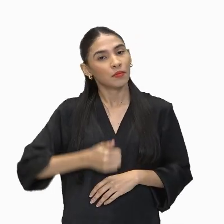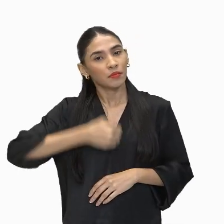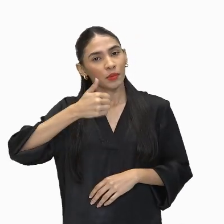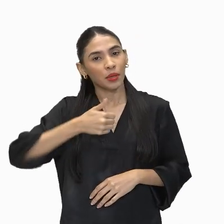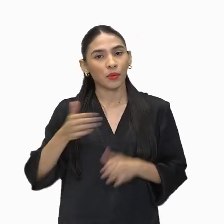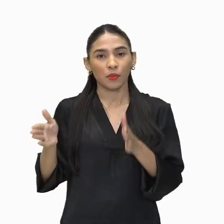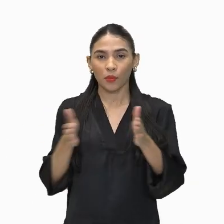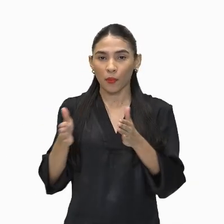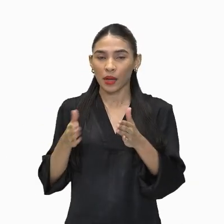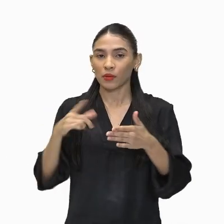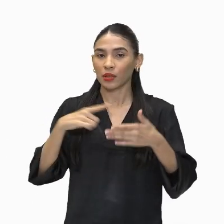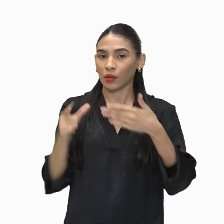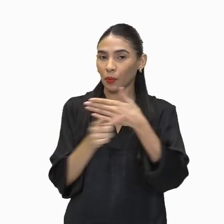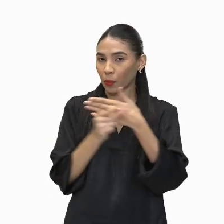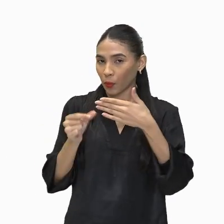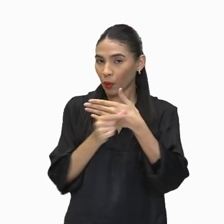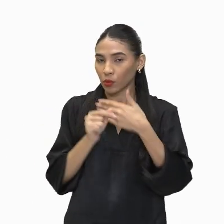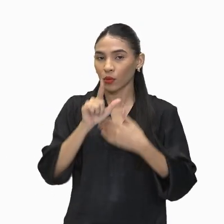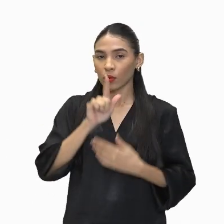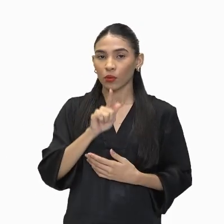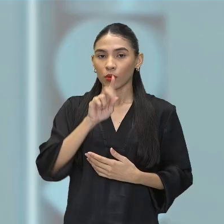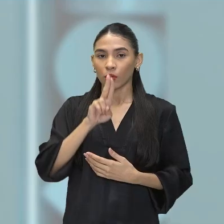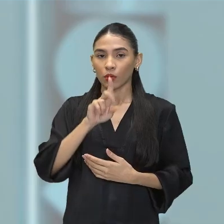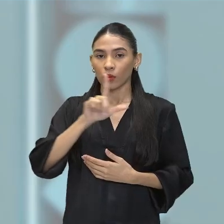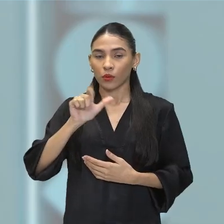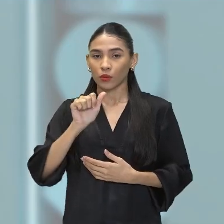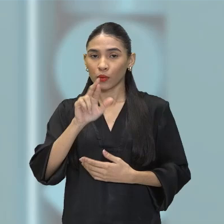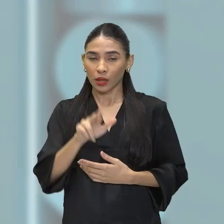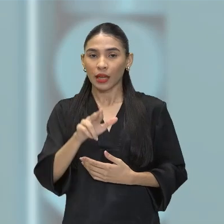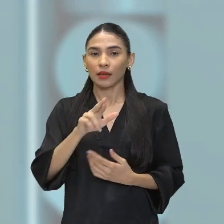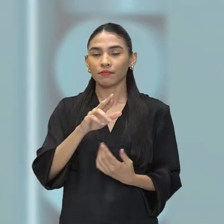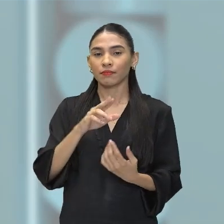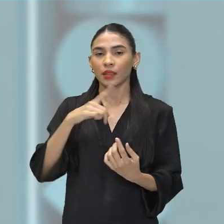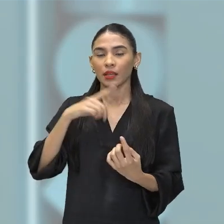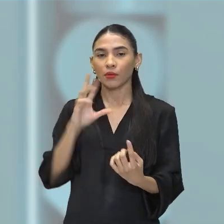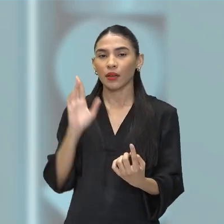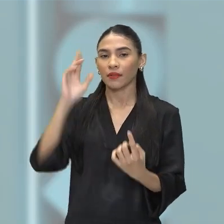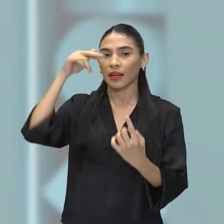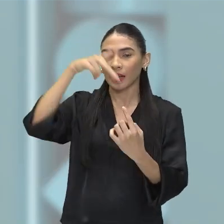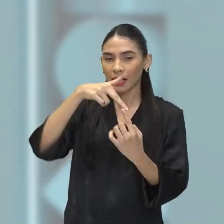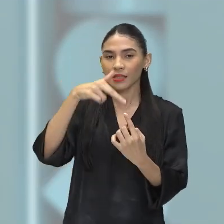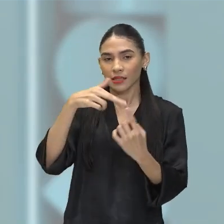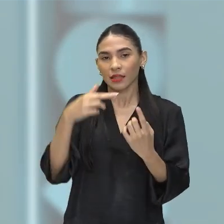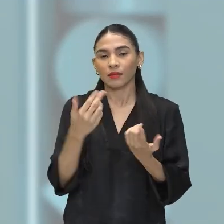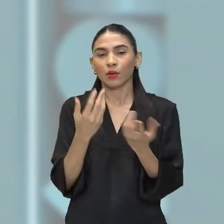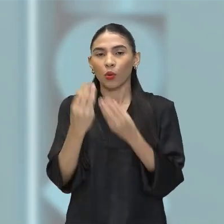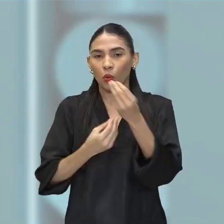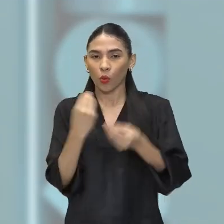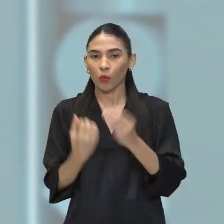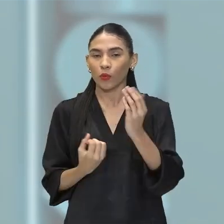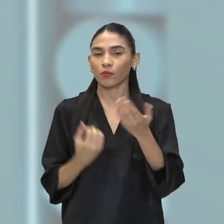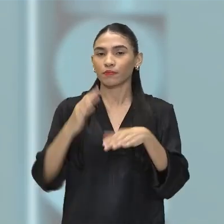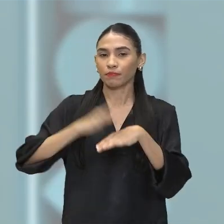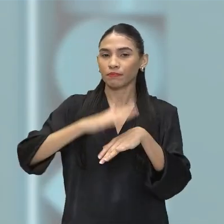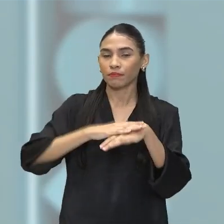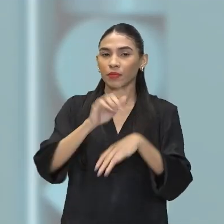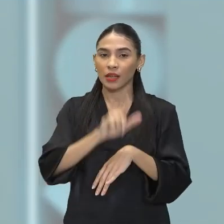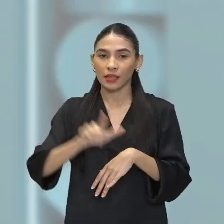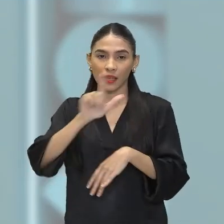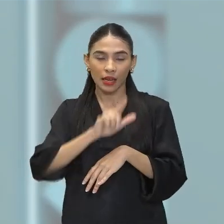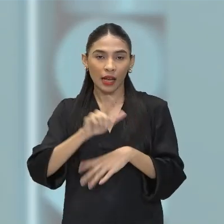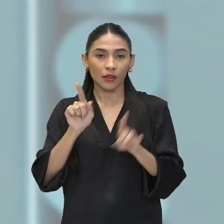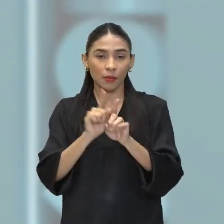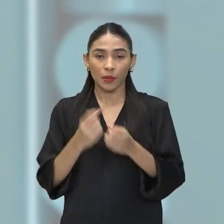vamos ter o autor se ligando, se relacionando ao modo de produção literária, ao modo de produção de poemas que